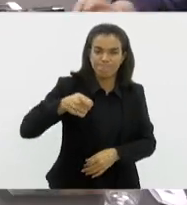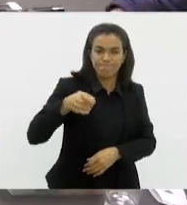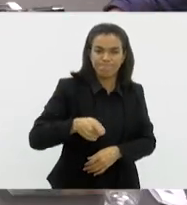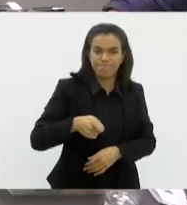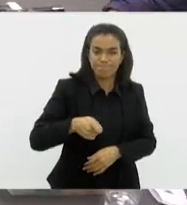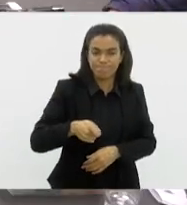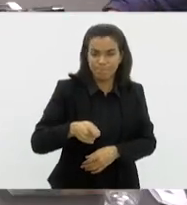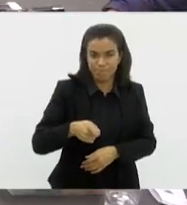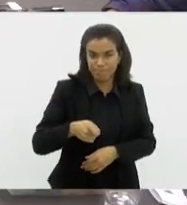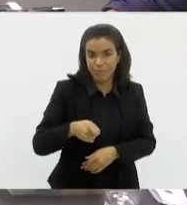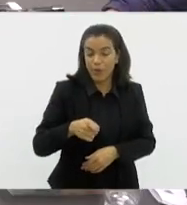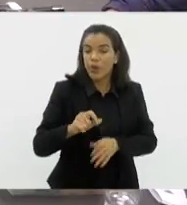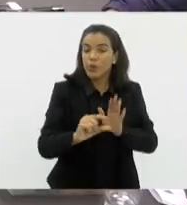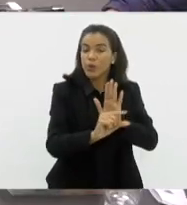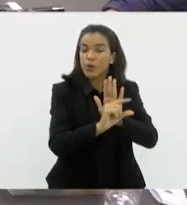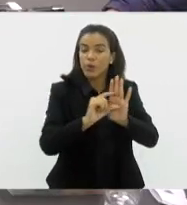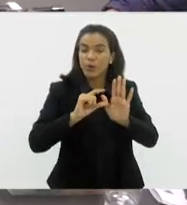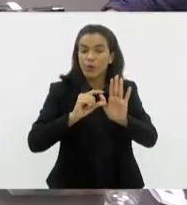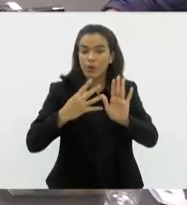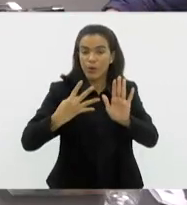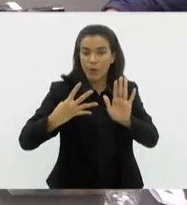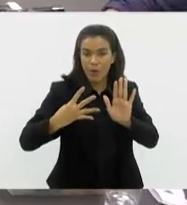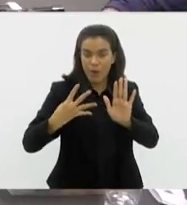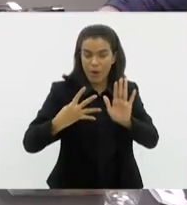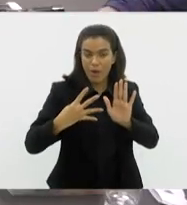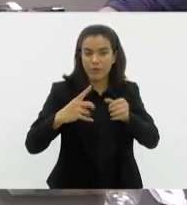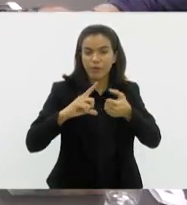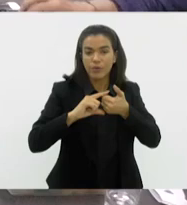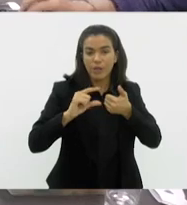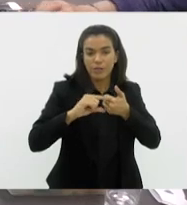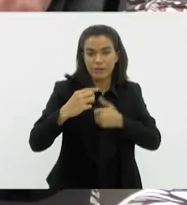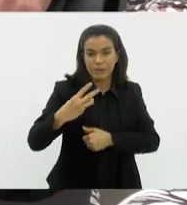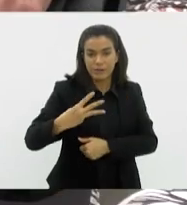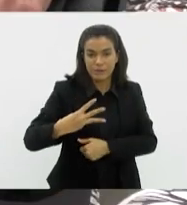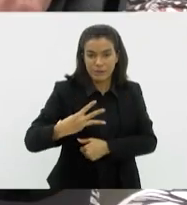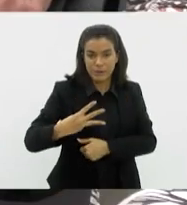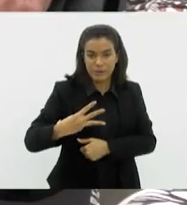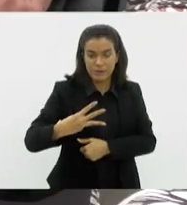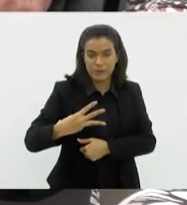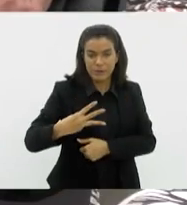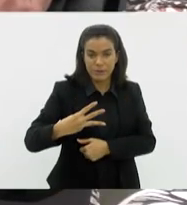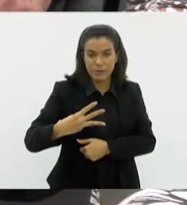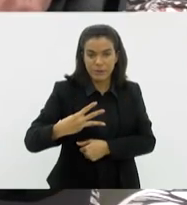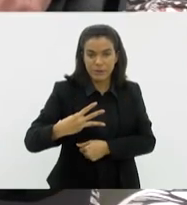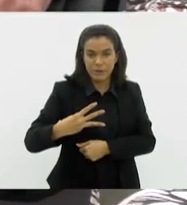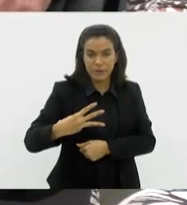É no parágrafo 4º do artigo 3º